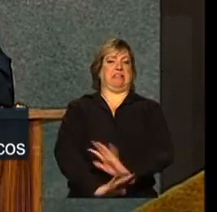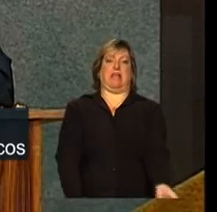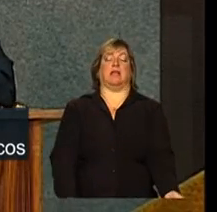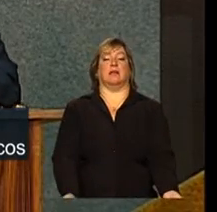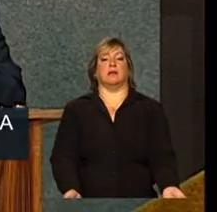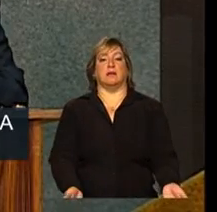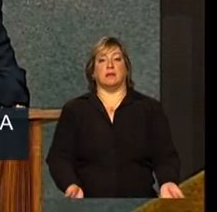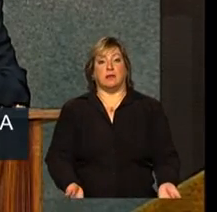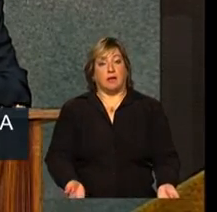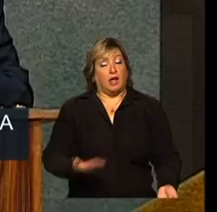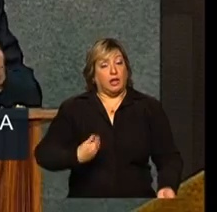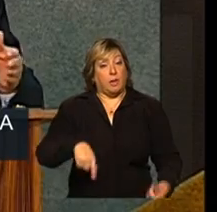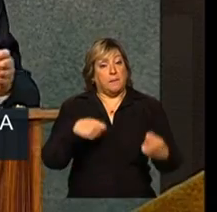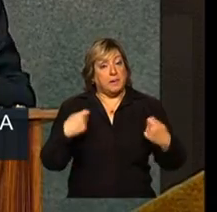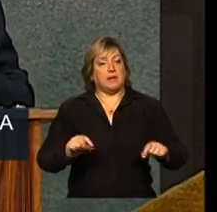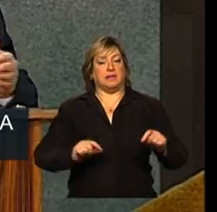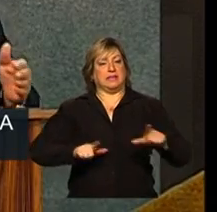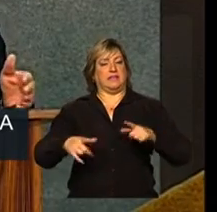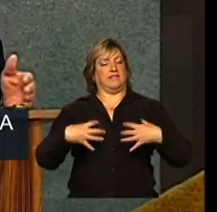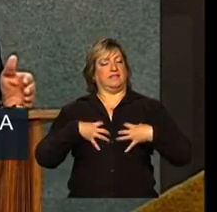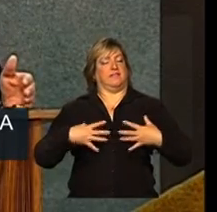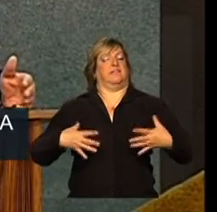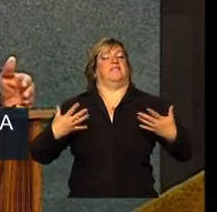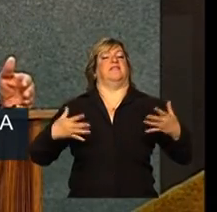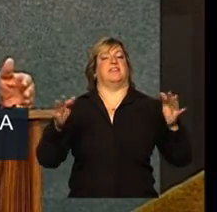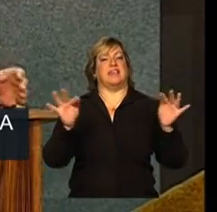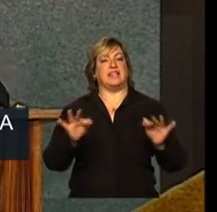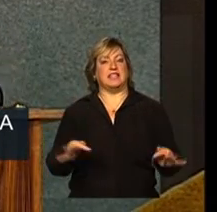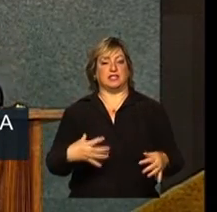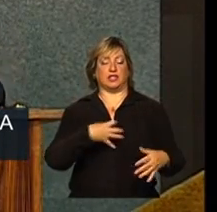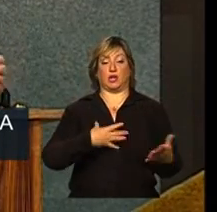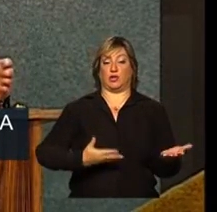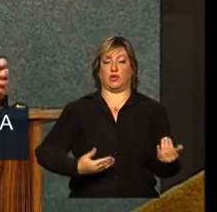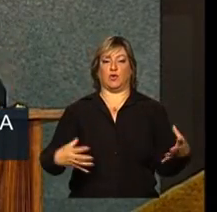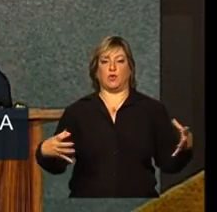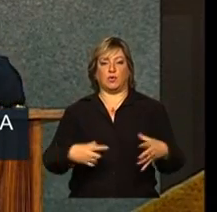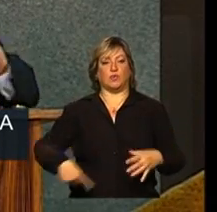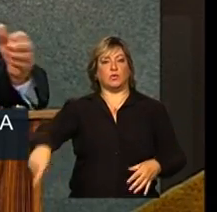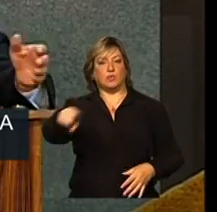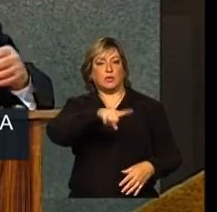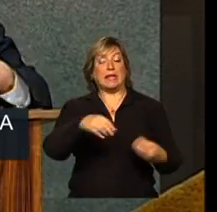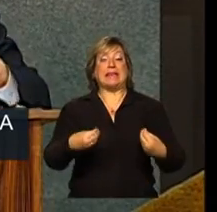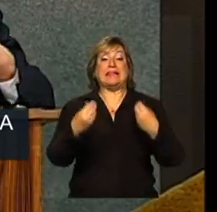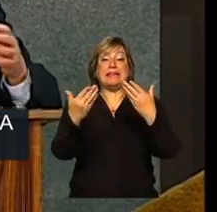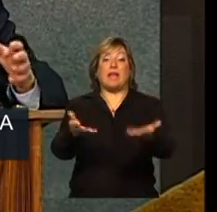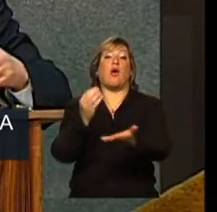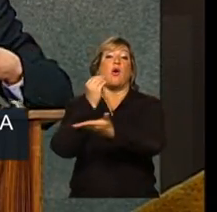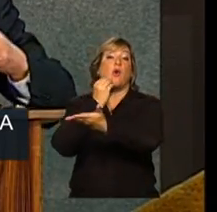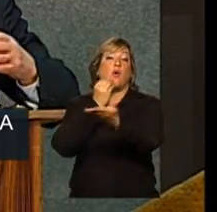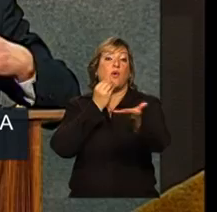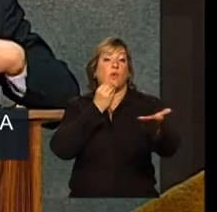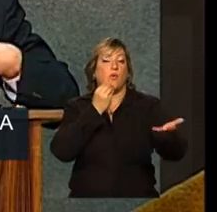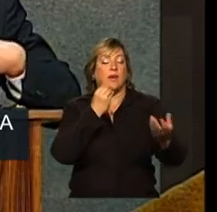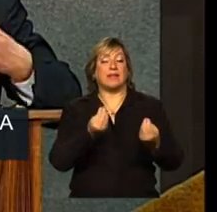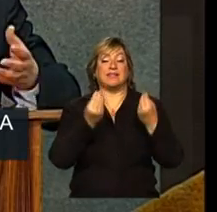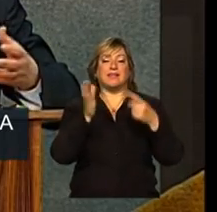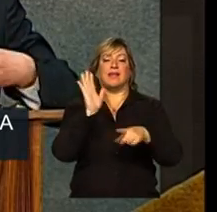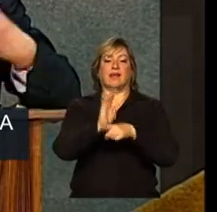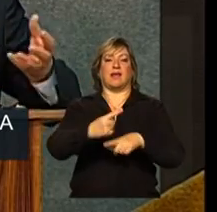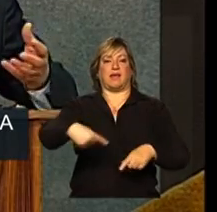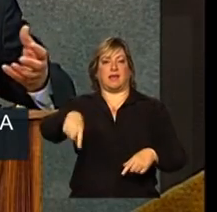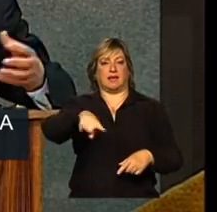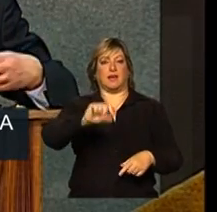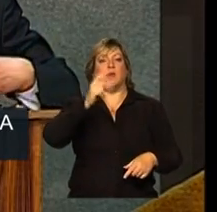Nós precisamos, permanentemente, sobretudo com a juventude, garantir que essas oportunidades atendam